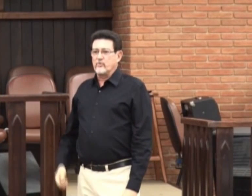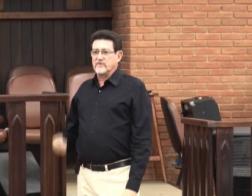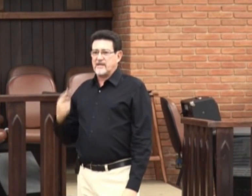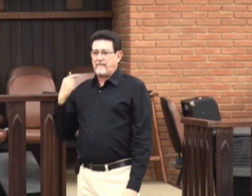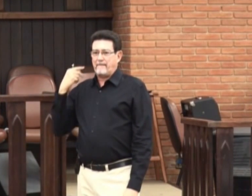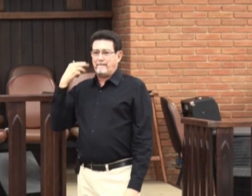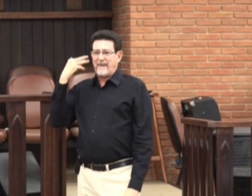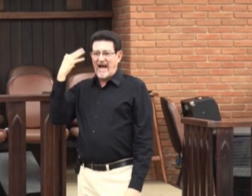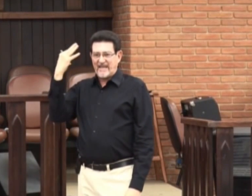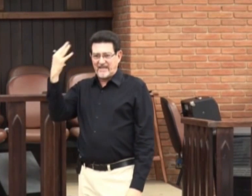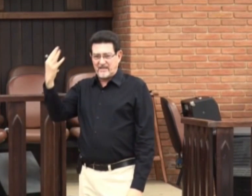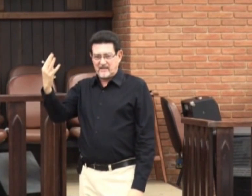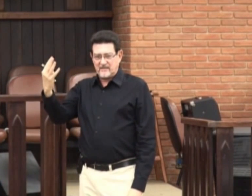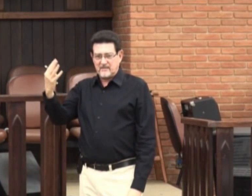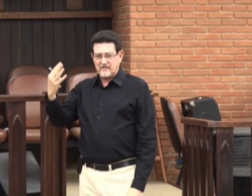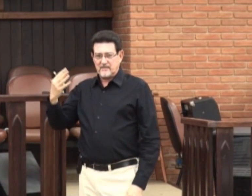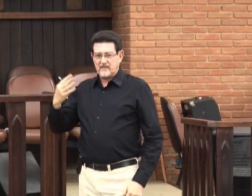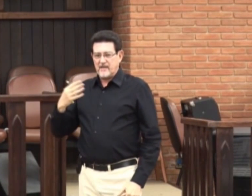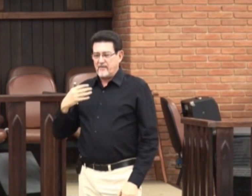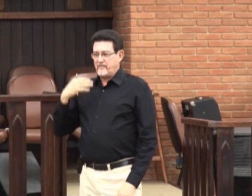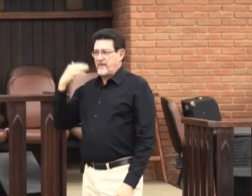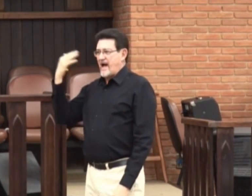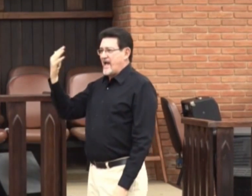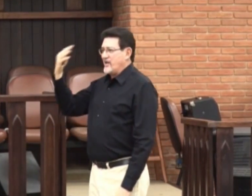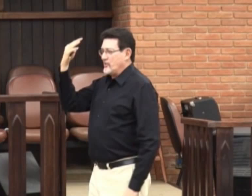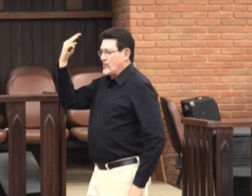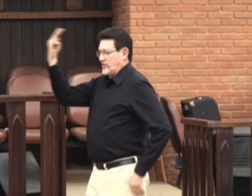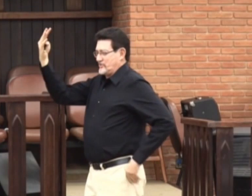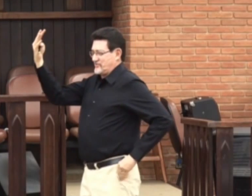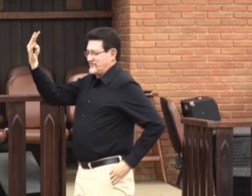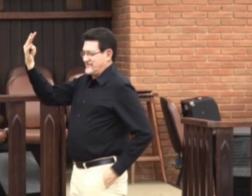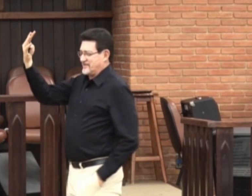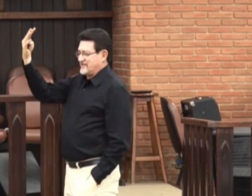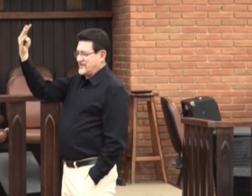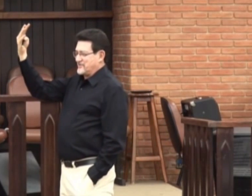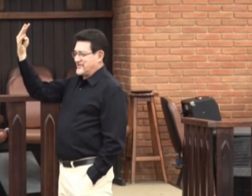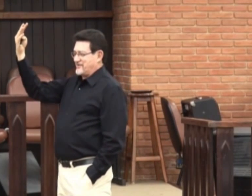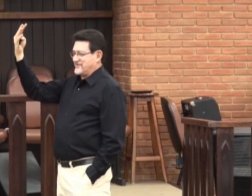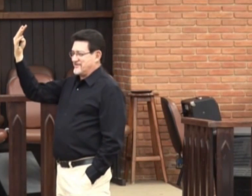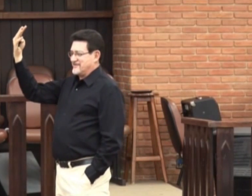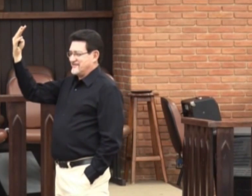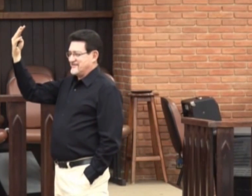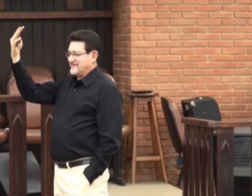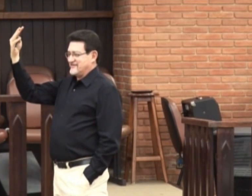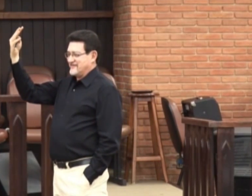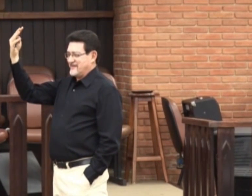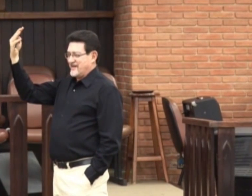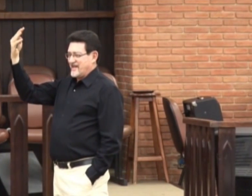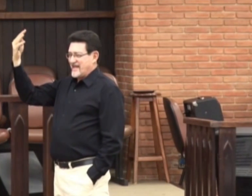Aí Ele usa Pai. Pai nosso que estás nos céus.